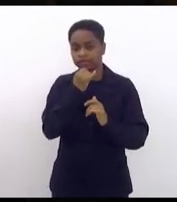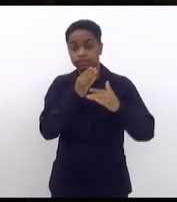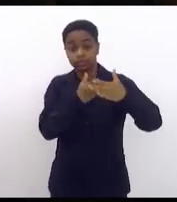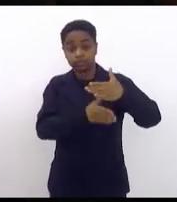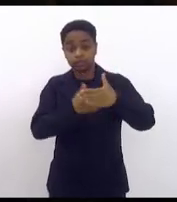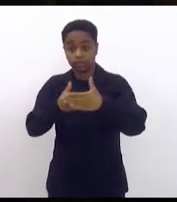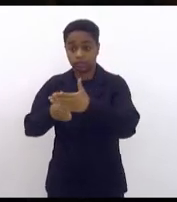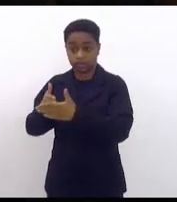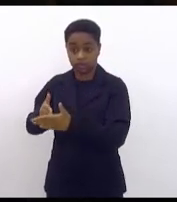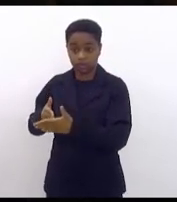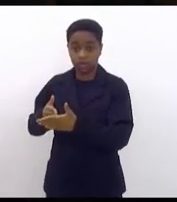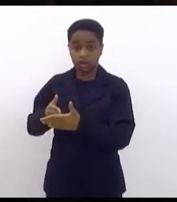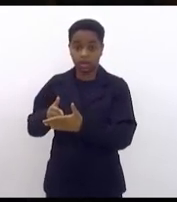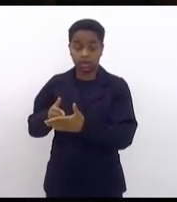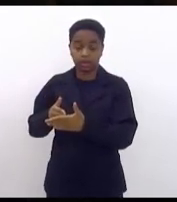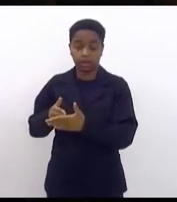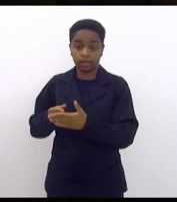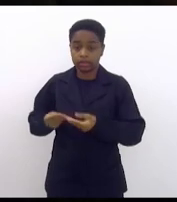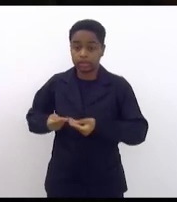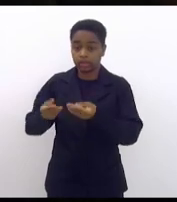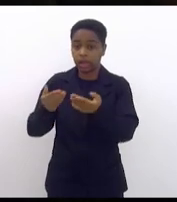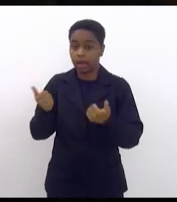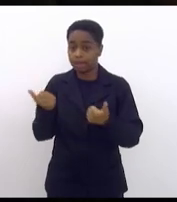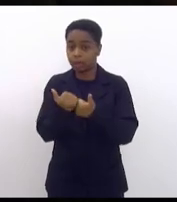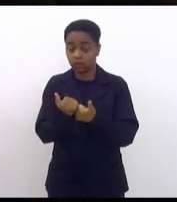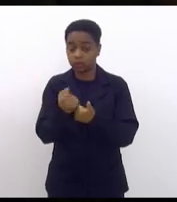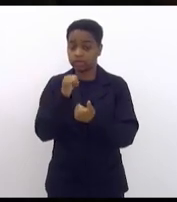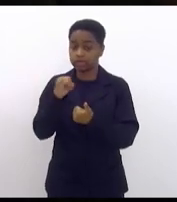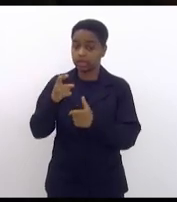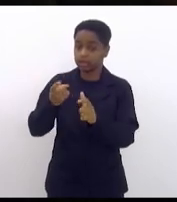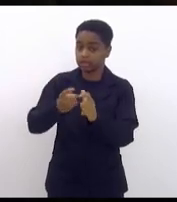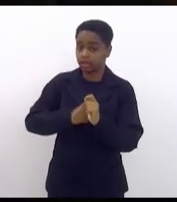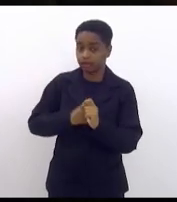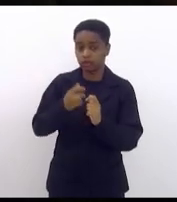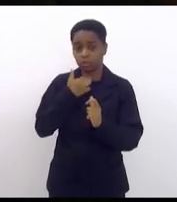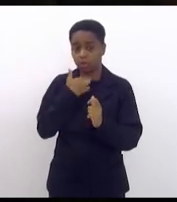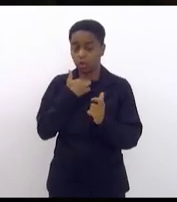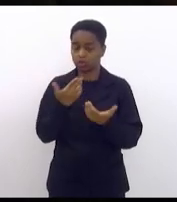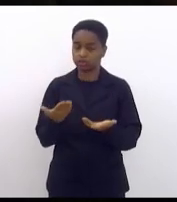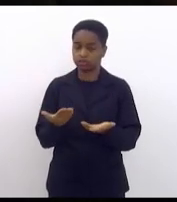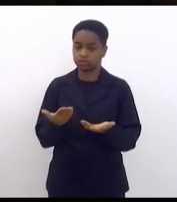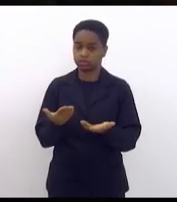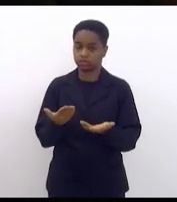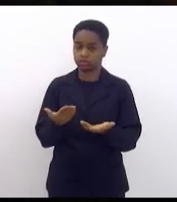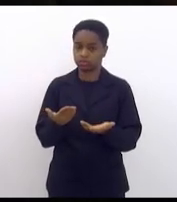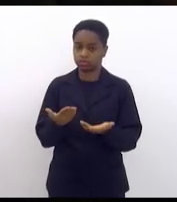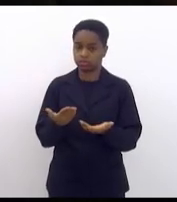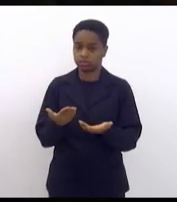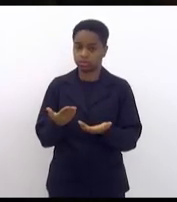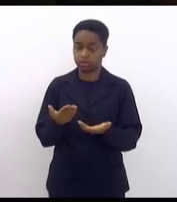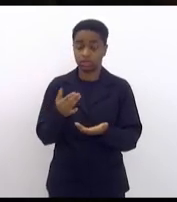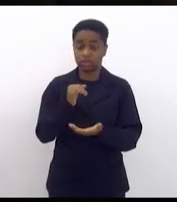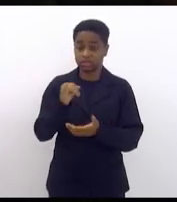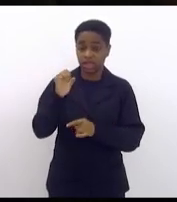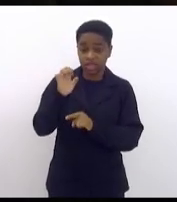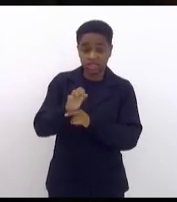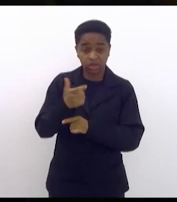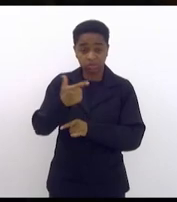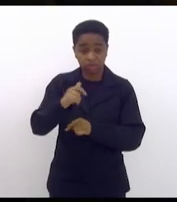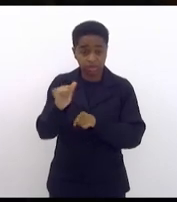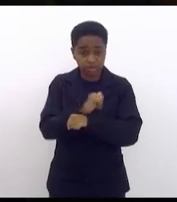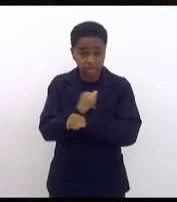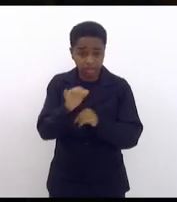pegar subsídio quem é devedor contumaz, se o Estado não cruza essas